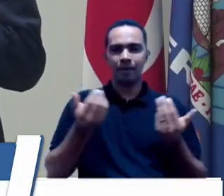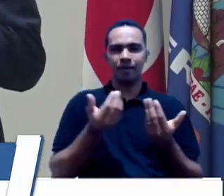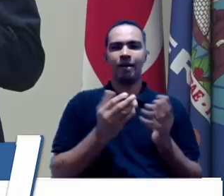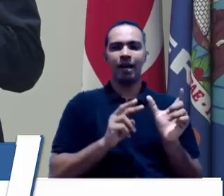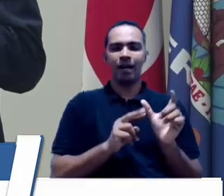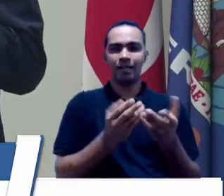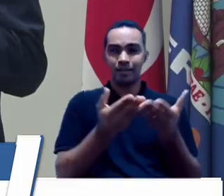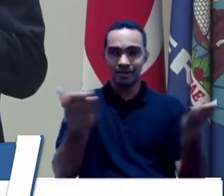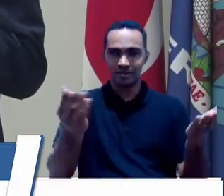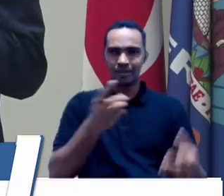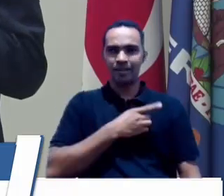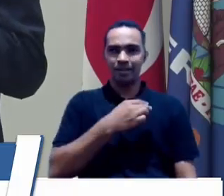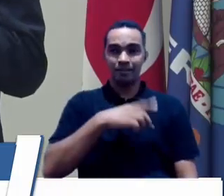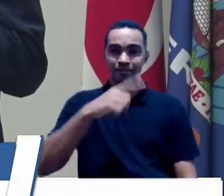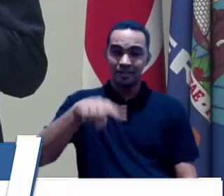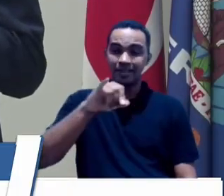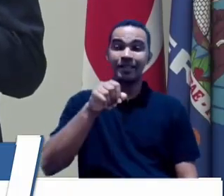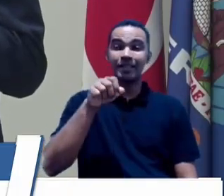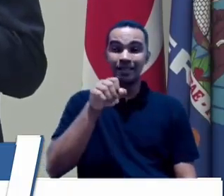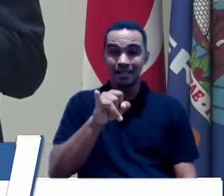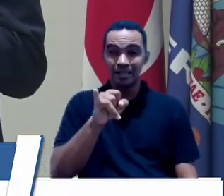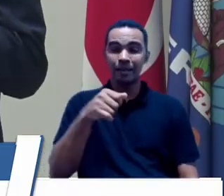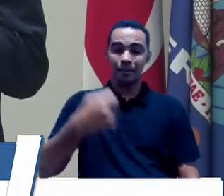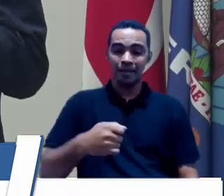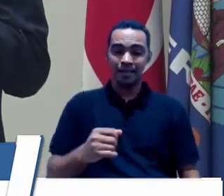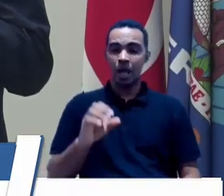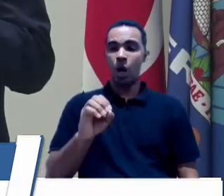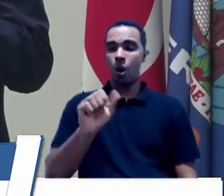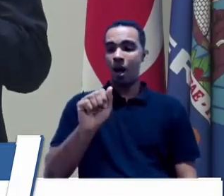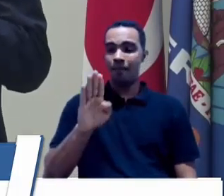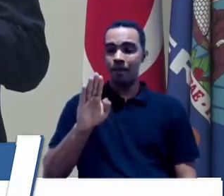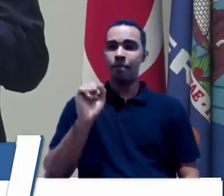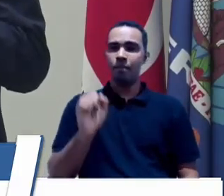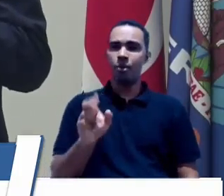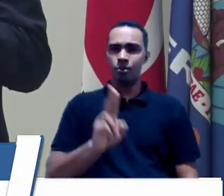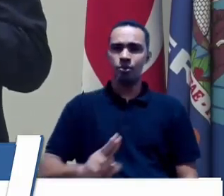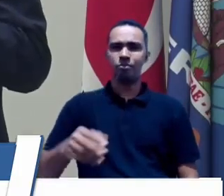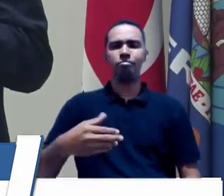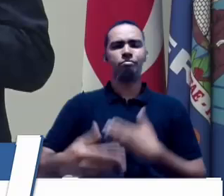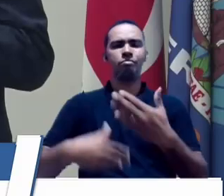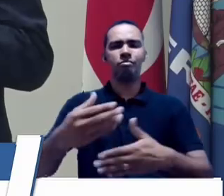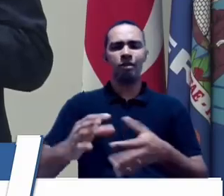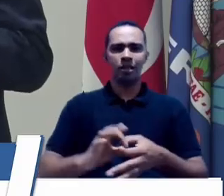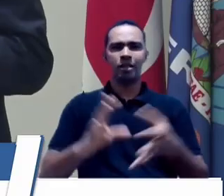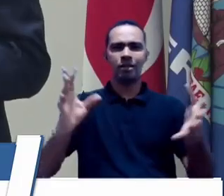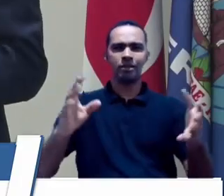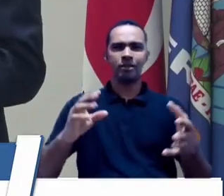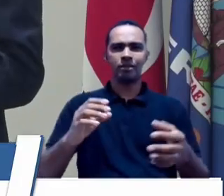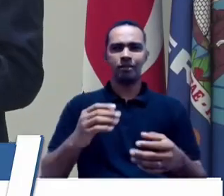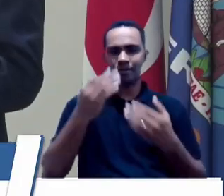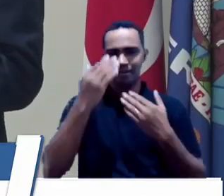vocês precisarem da OAB, podem utilizar enquanto vocês estiverem com a reforma. Muito obrigado.